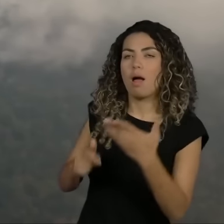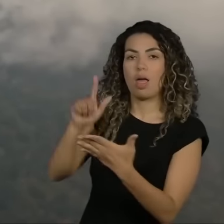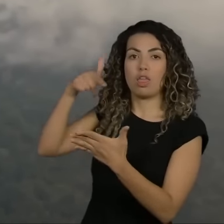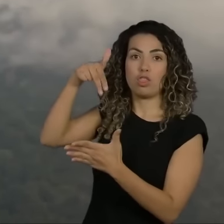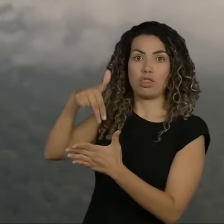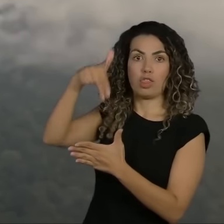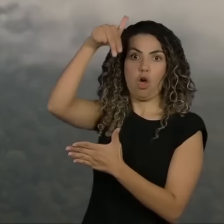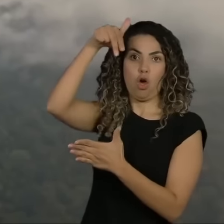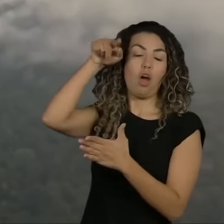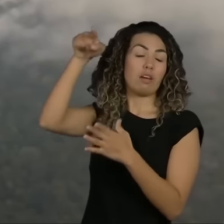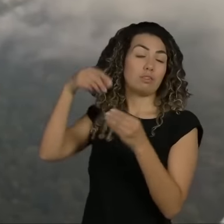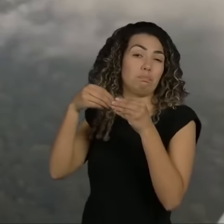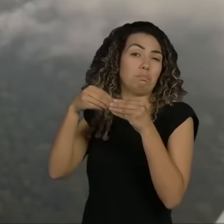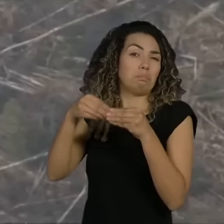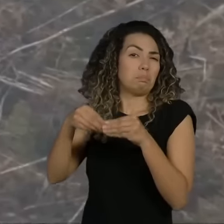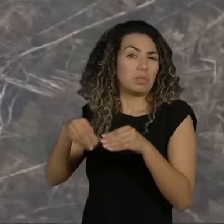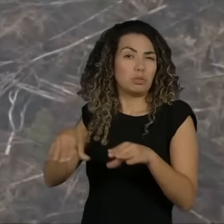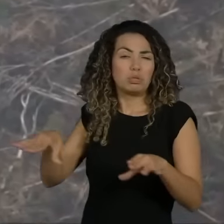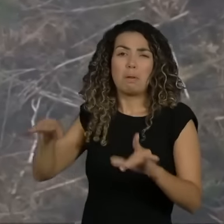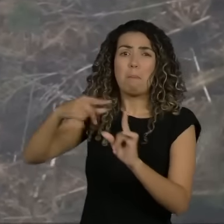norte, atingindo até